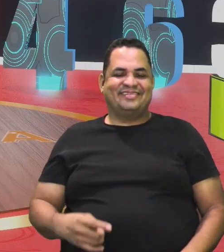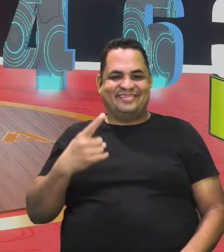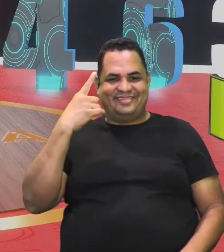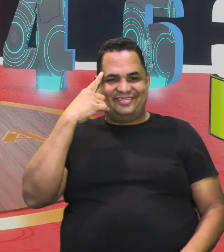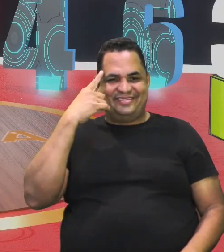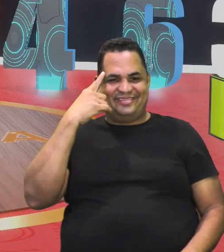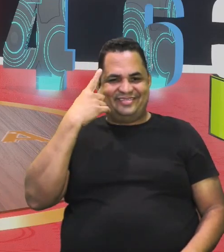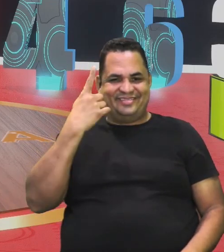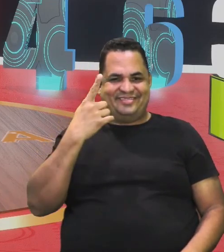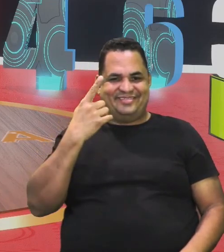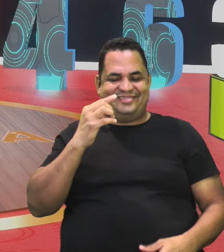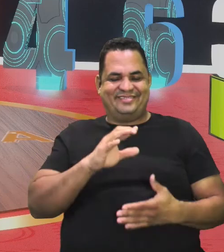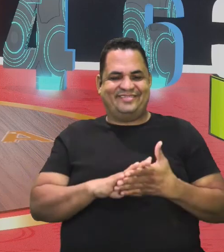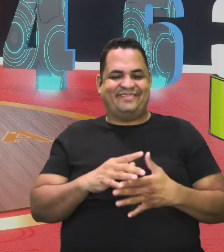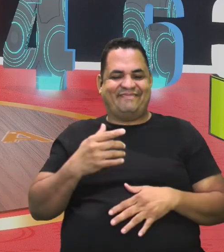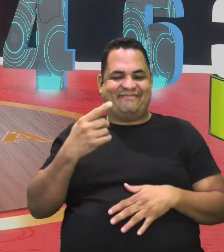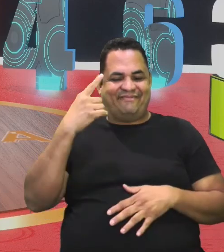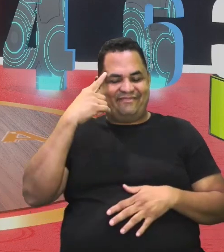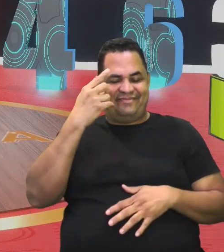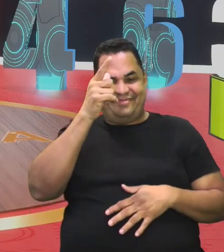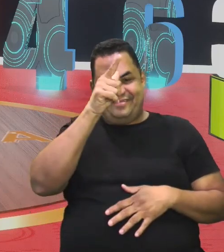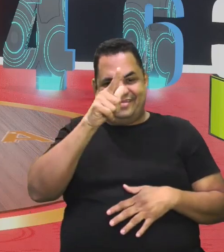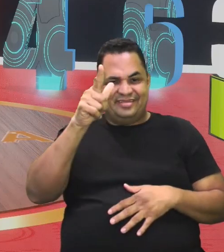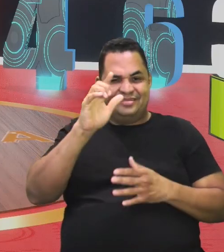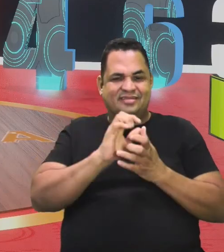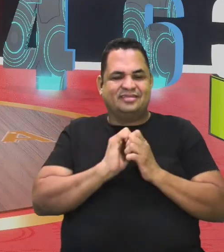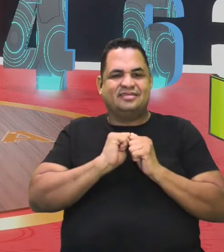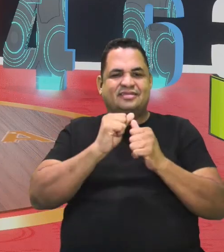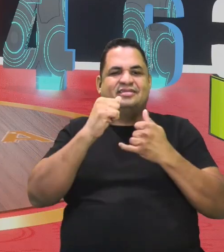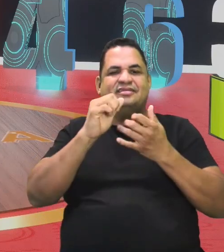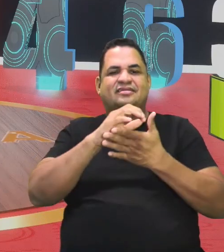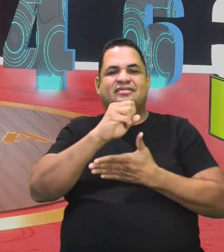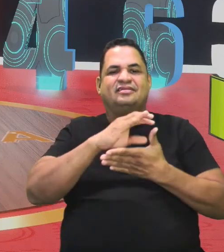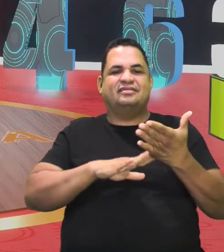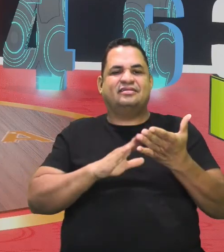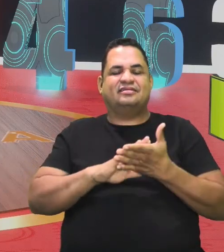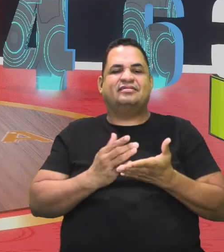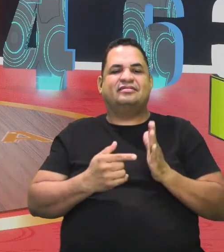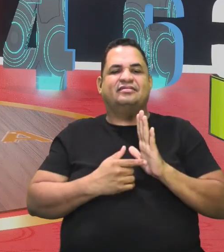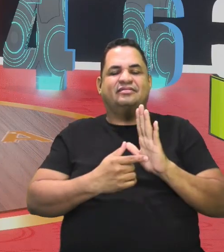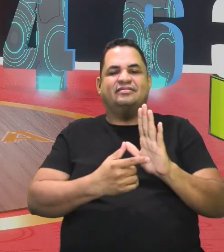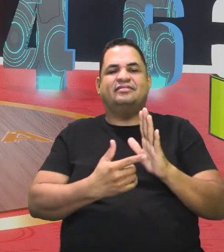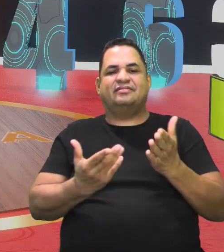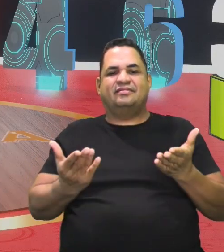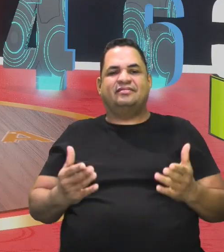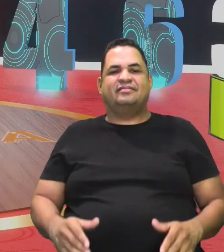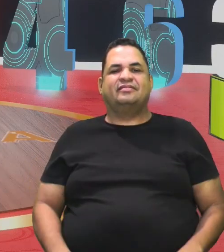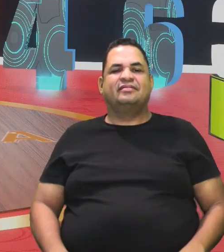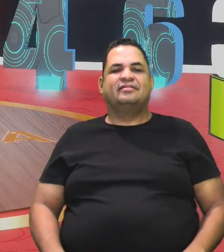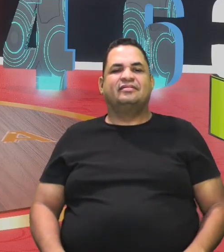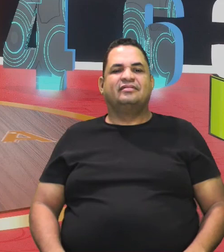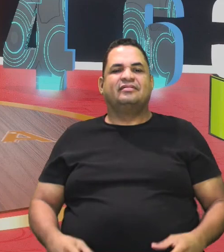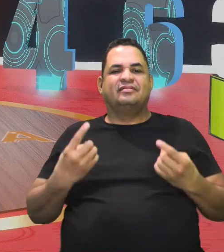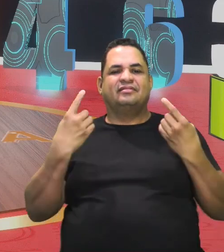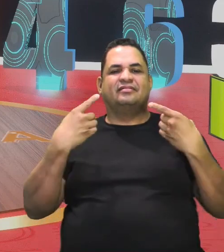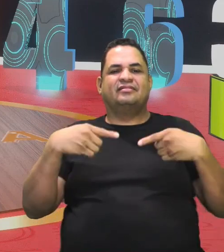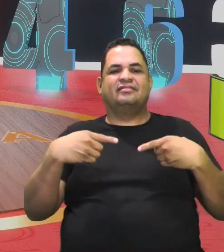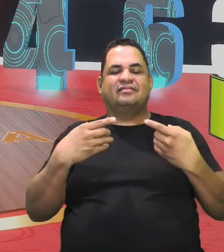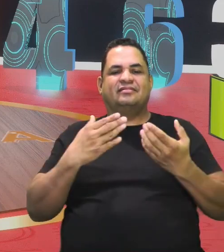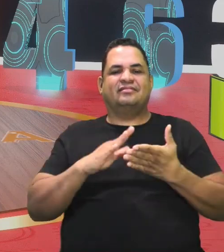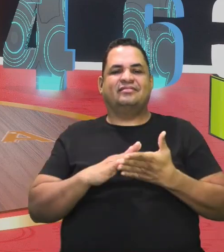aí. Use o seu raciocínio lógico, que junto com as atividades de sala, vocês vão trazer o